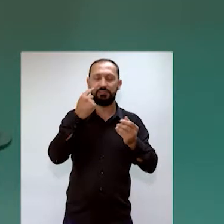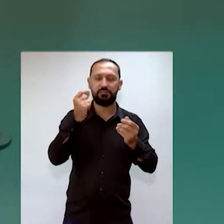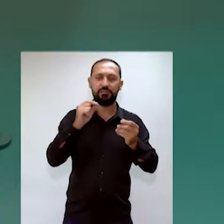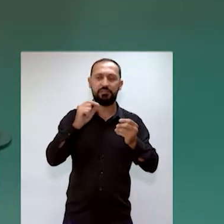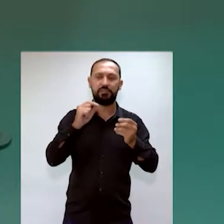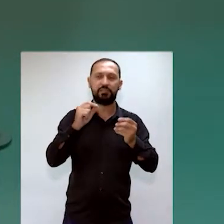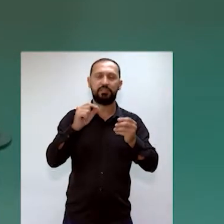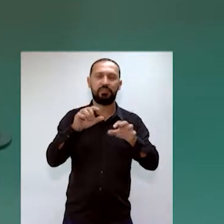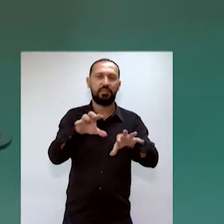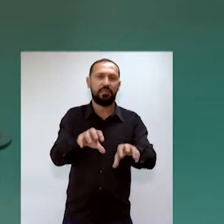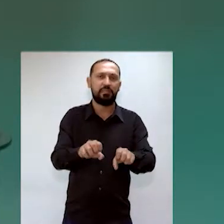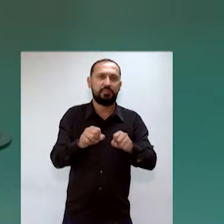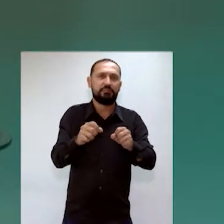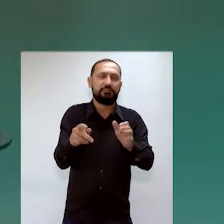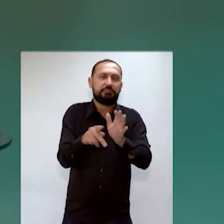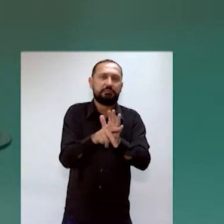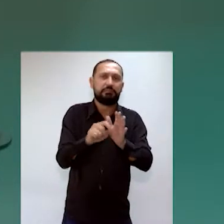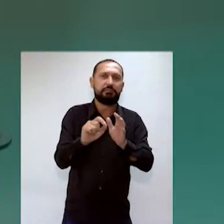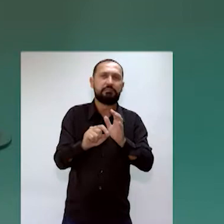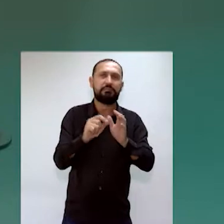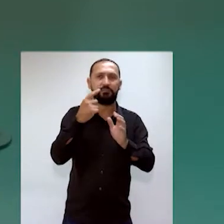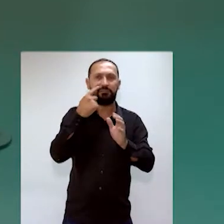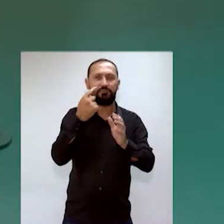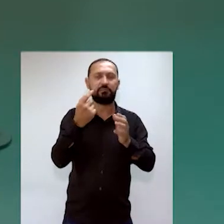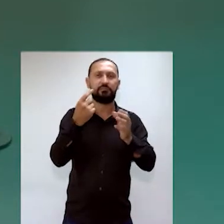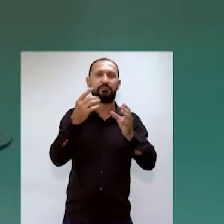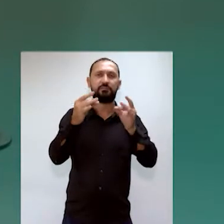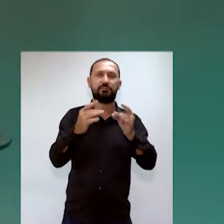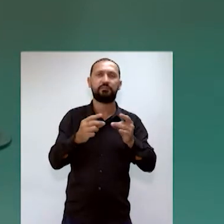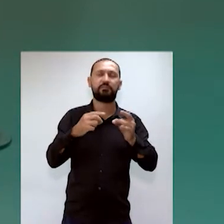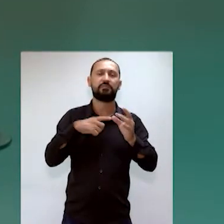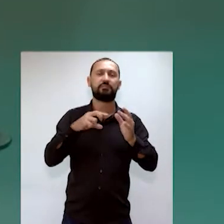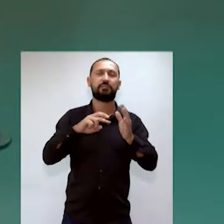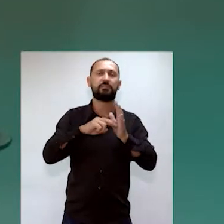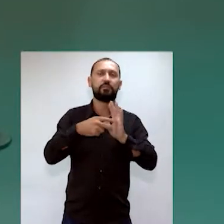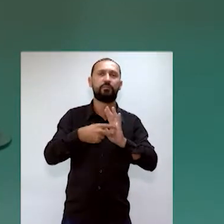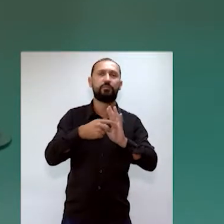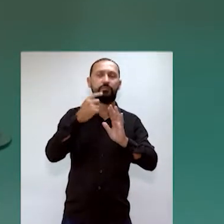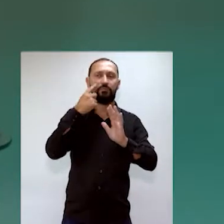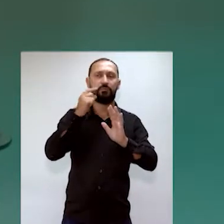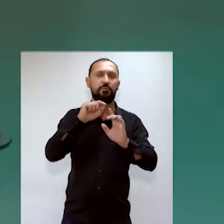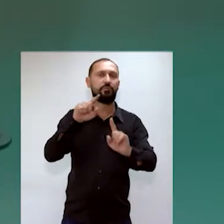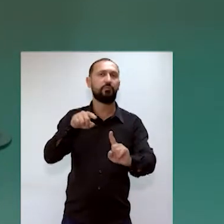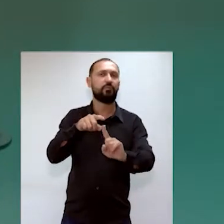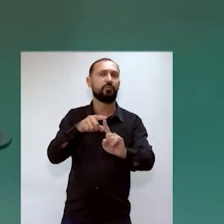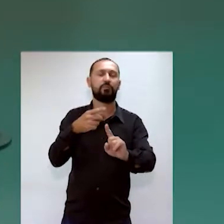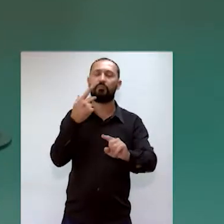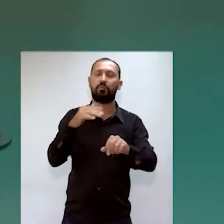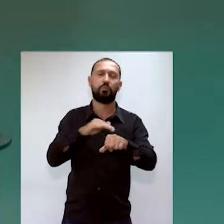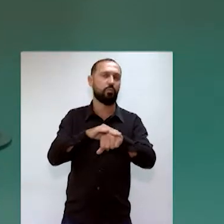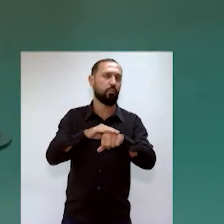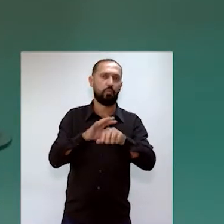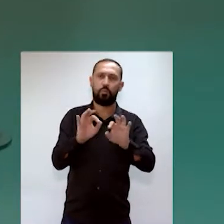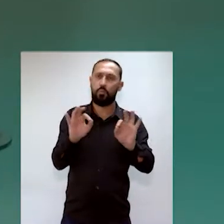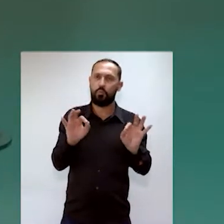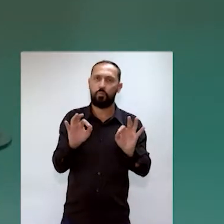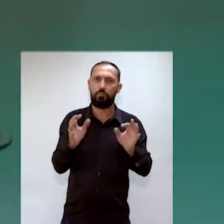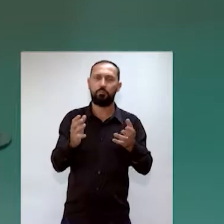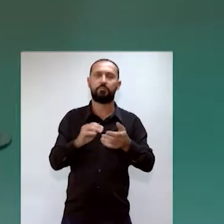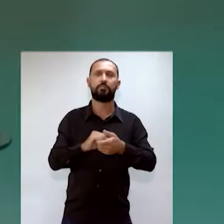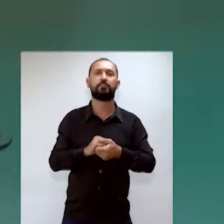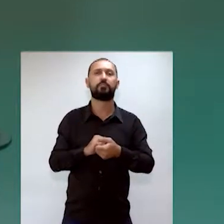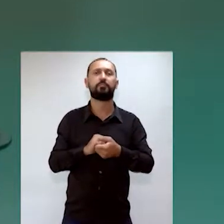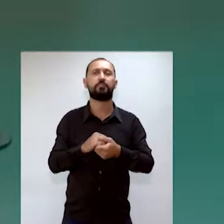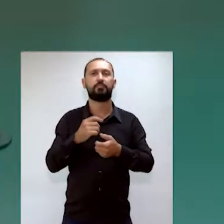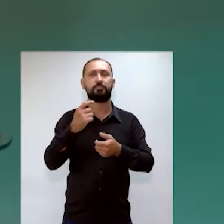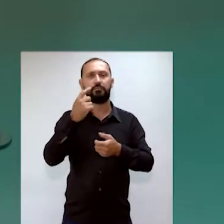da absorção, seja, né, eu fiz entrevistas onde a gente coletou somente o áudio, não foi coletado o